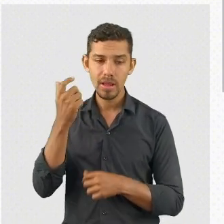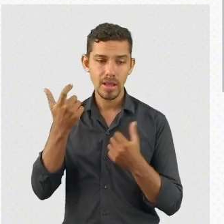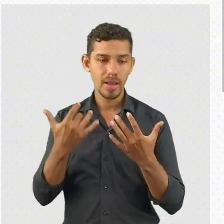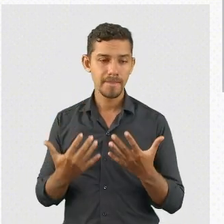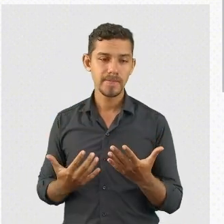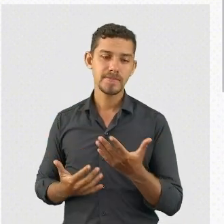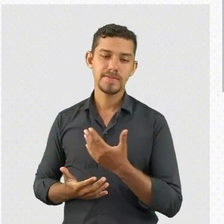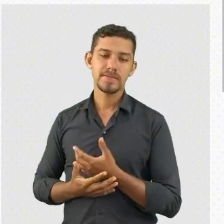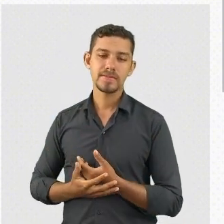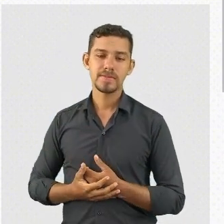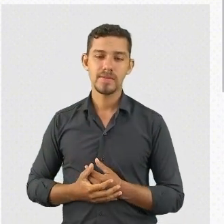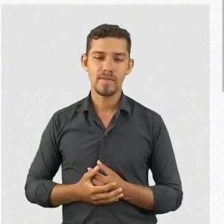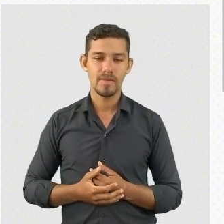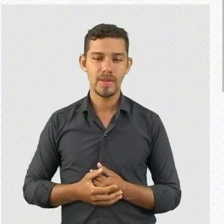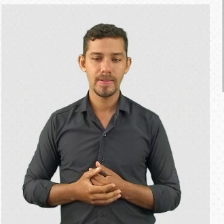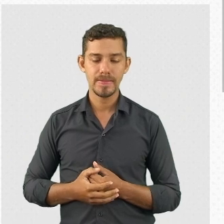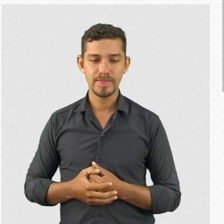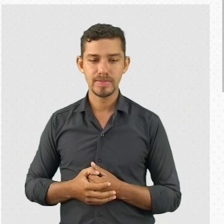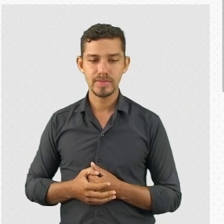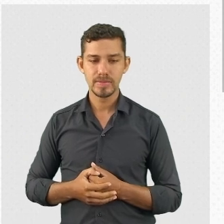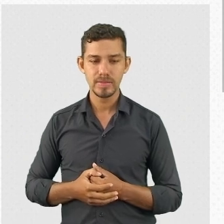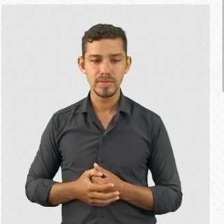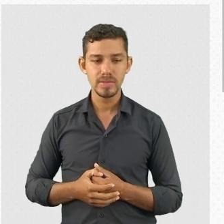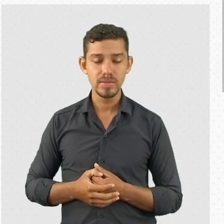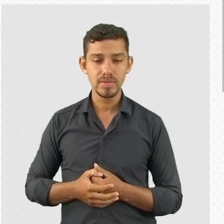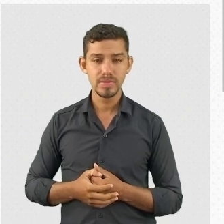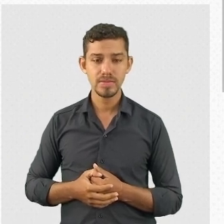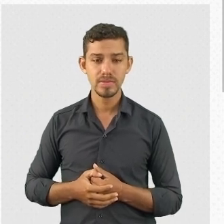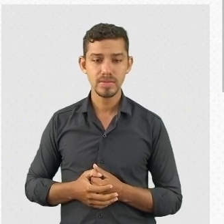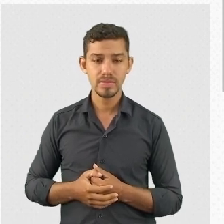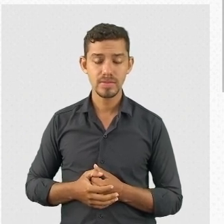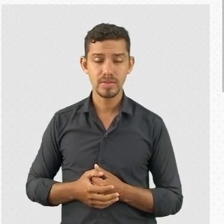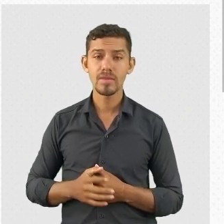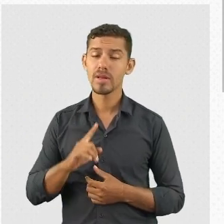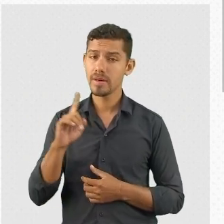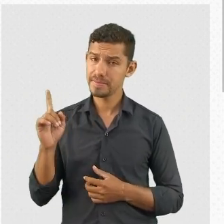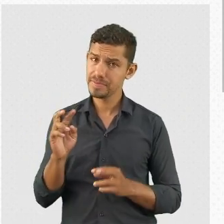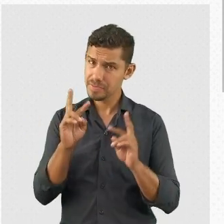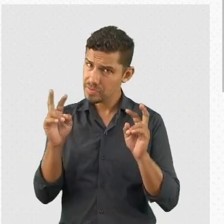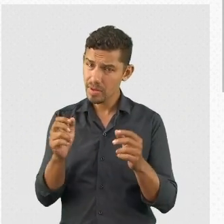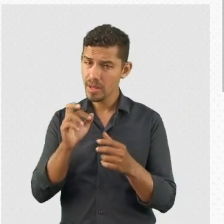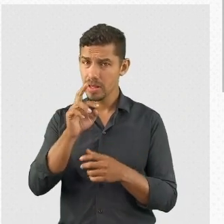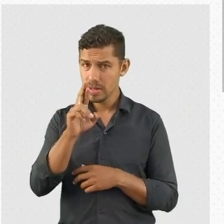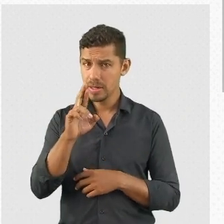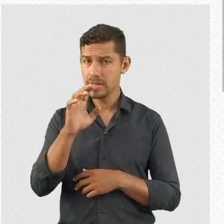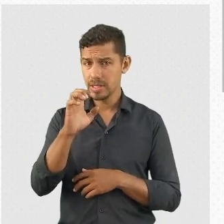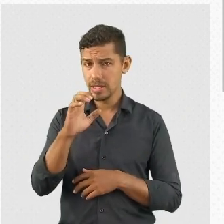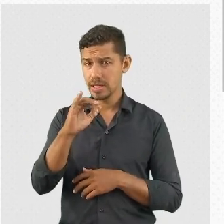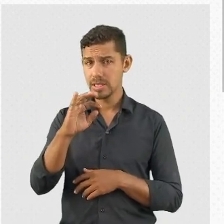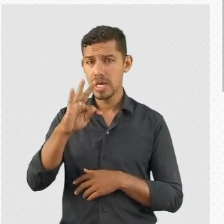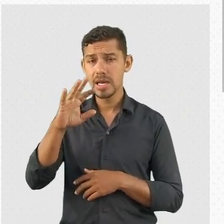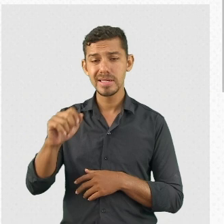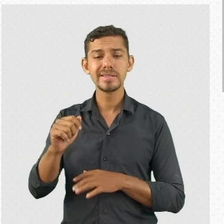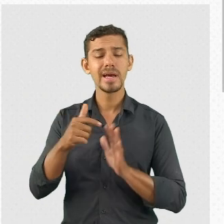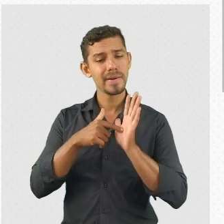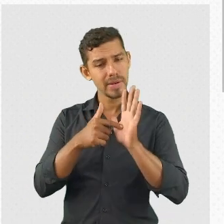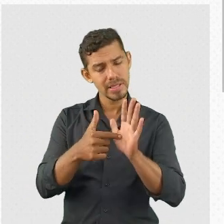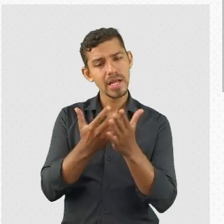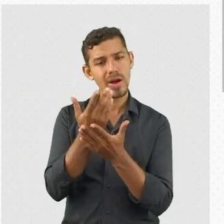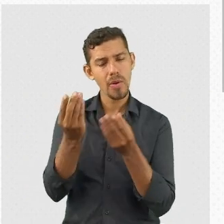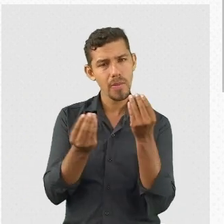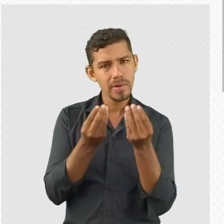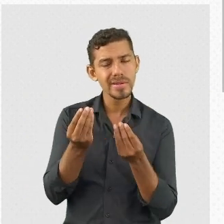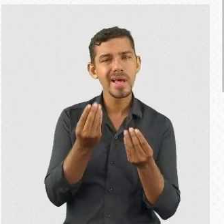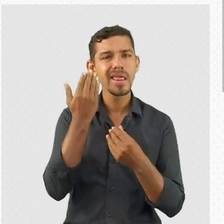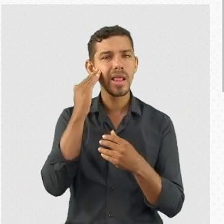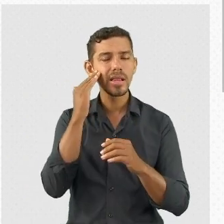as a way to prepare food. Então, esse termo receitas, ele normalmente é apresentado como uma forma